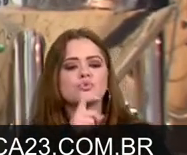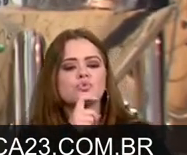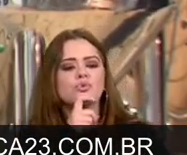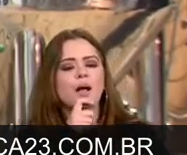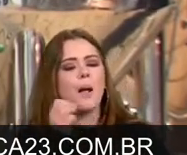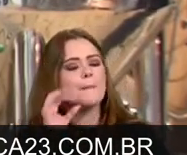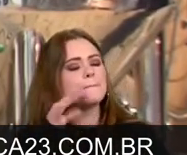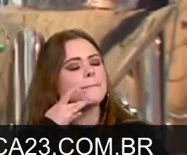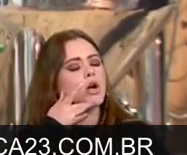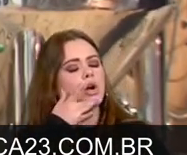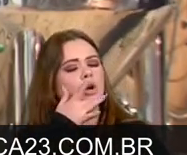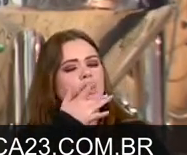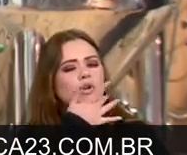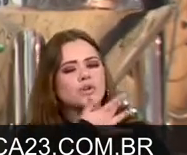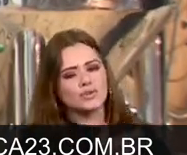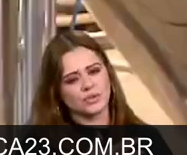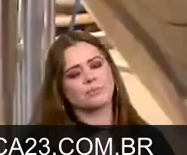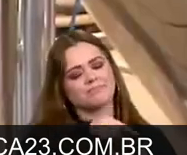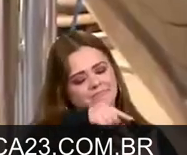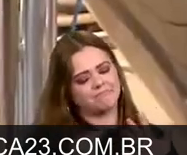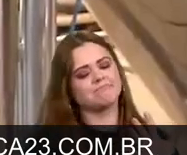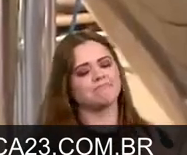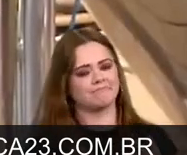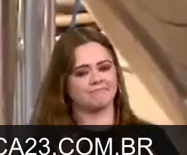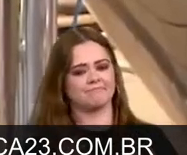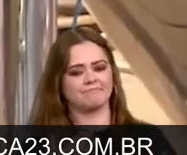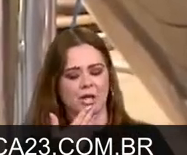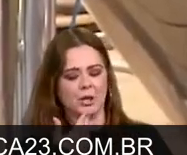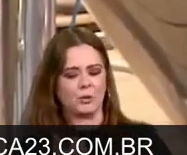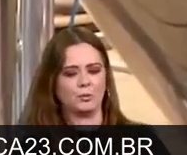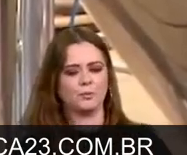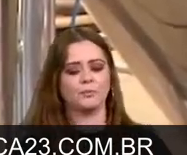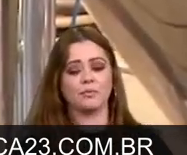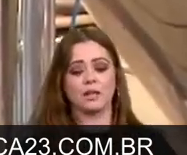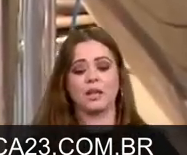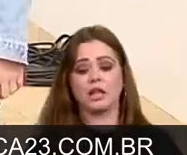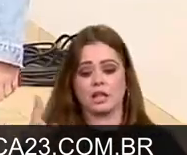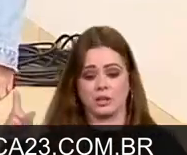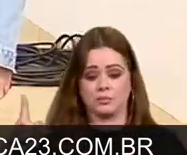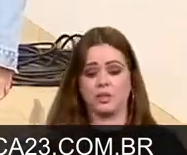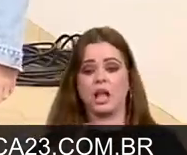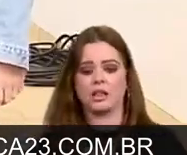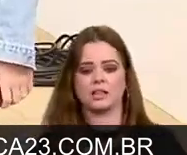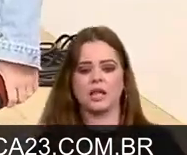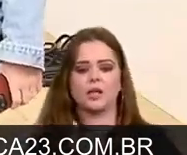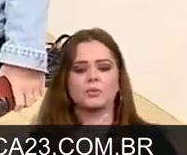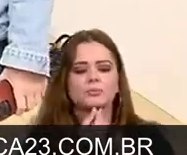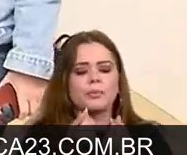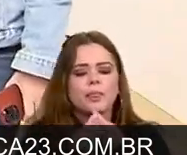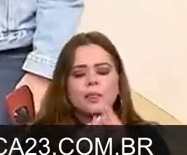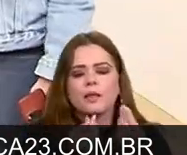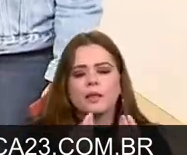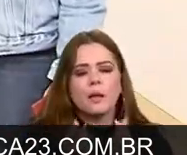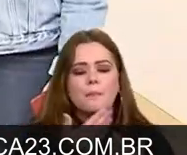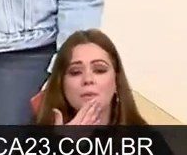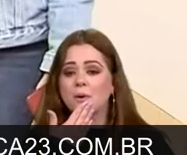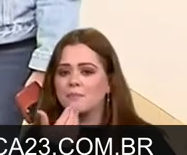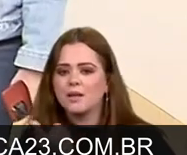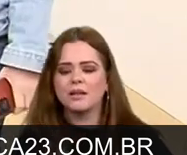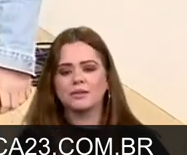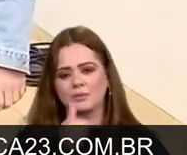frescor, logicamente, leva à qualidade. Além da qualidade, a inovação dos sabores tem se tornado característica das